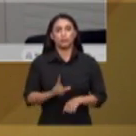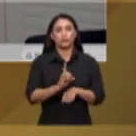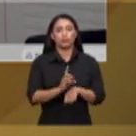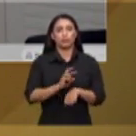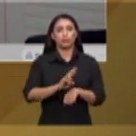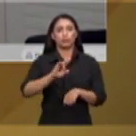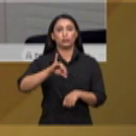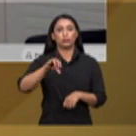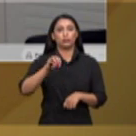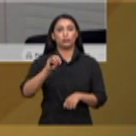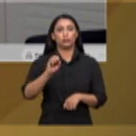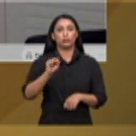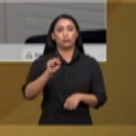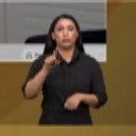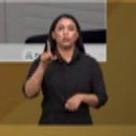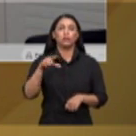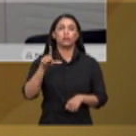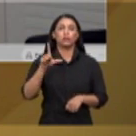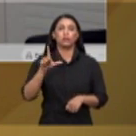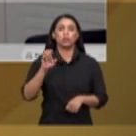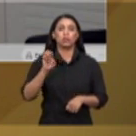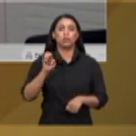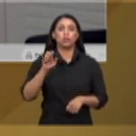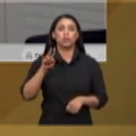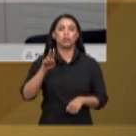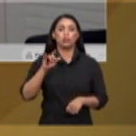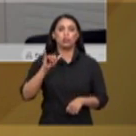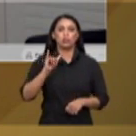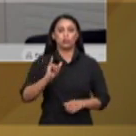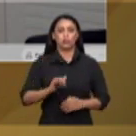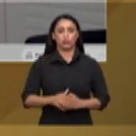Levi, Vossa Excelência tem a palavra.